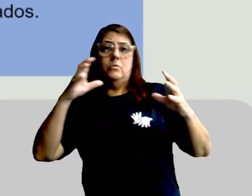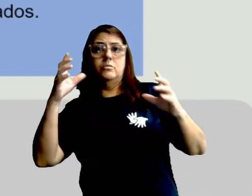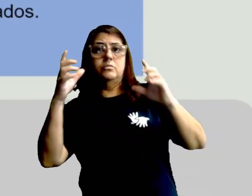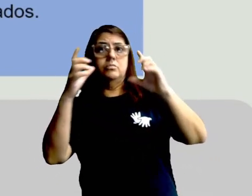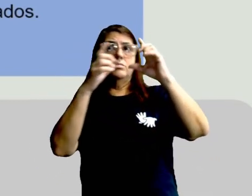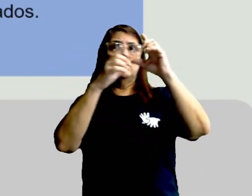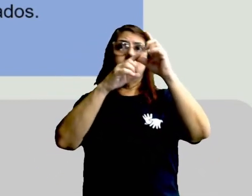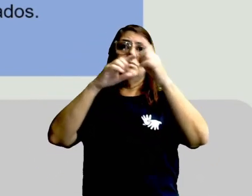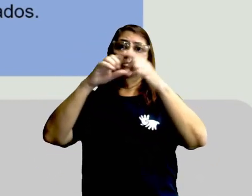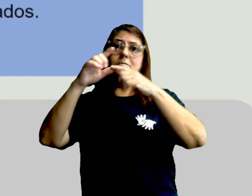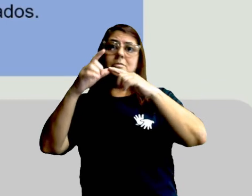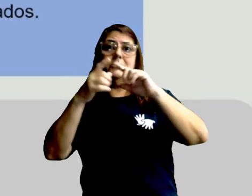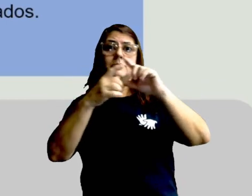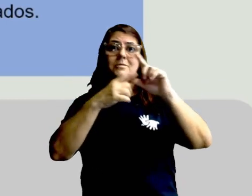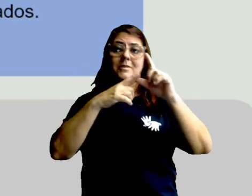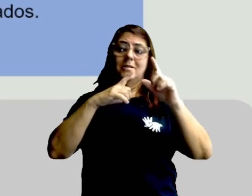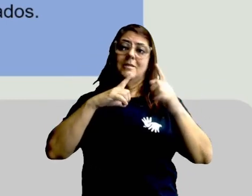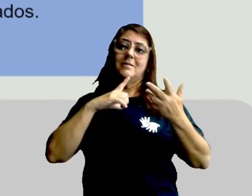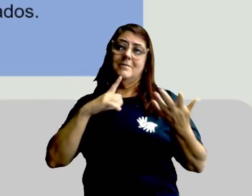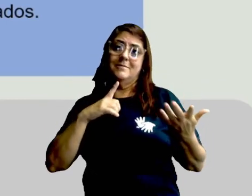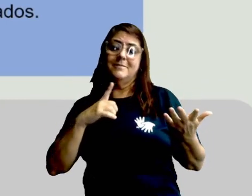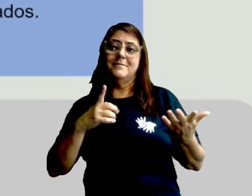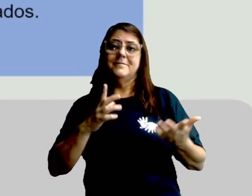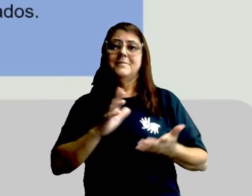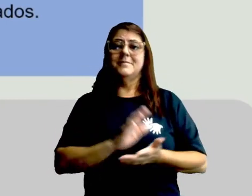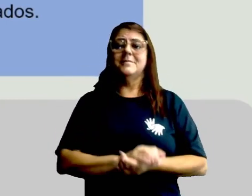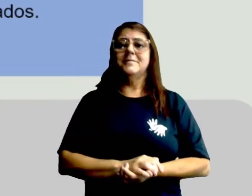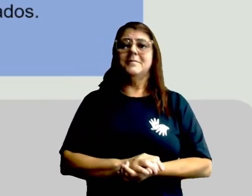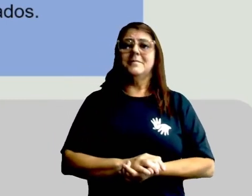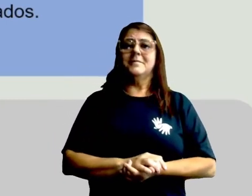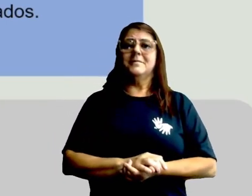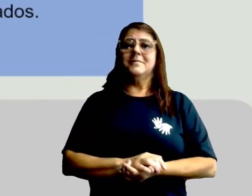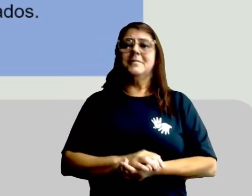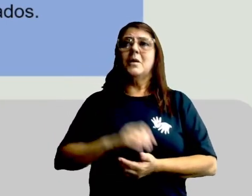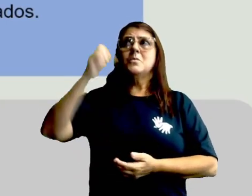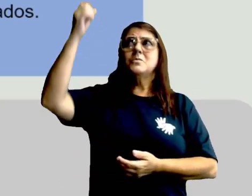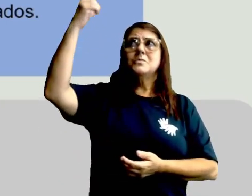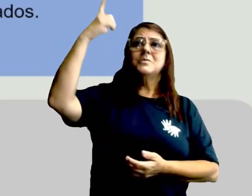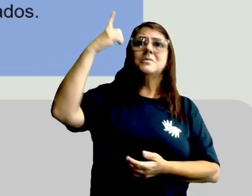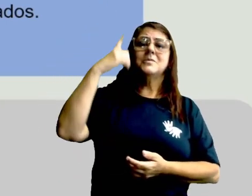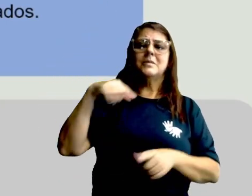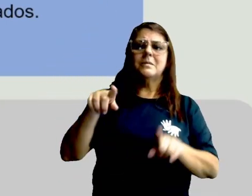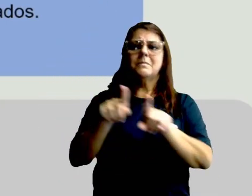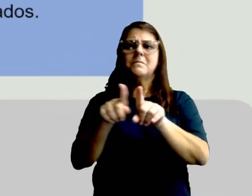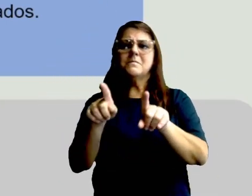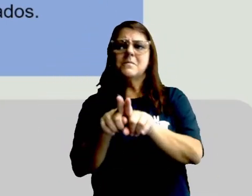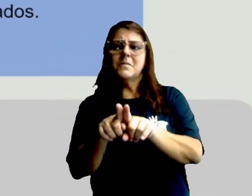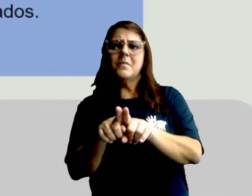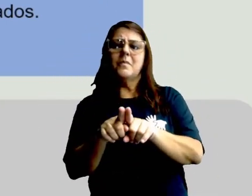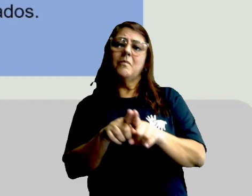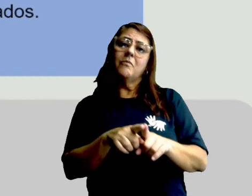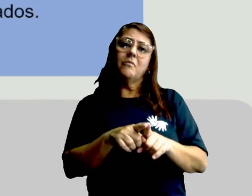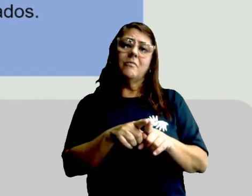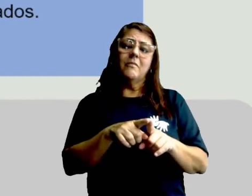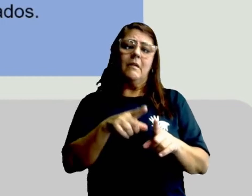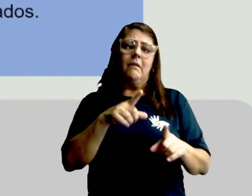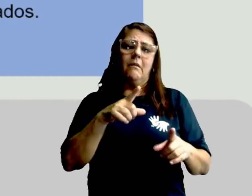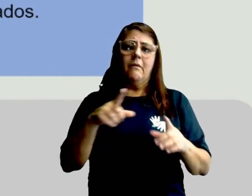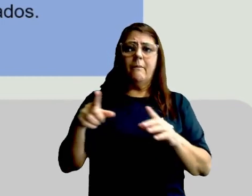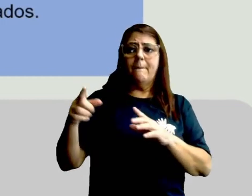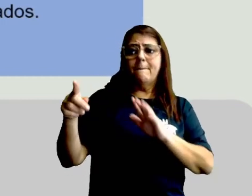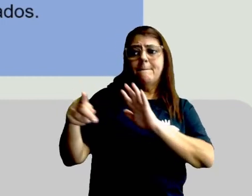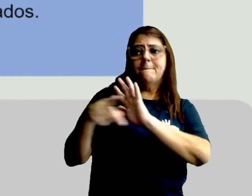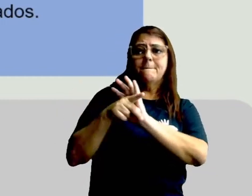astro de Nuzeri Rimes. E aí nós vimos o que são astros luminosos. São astros